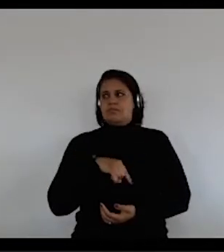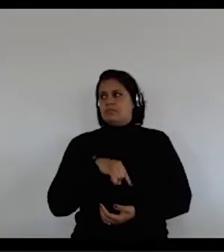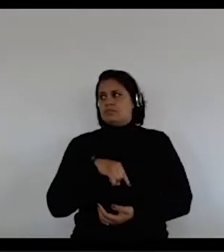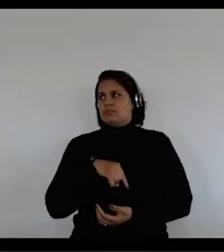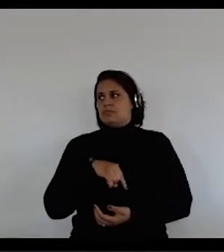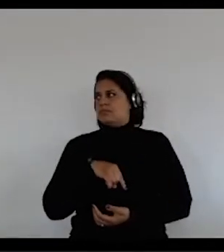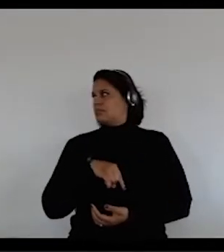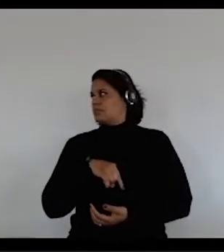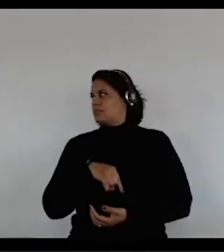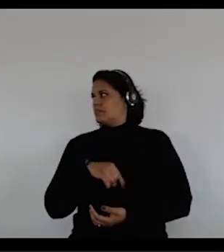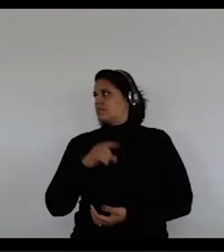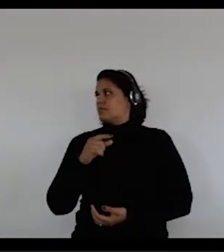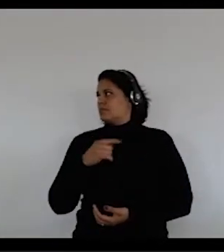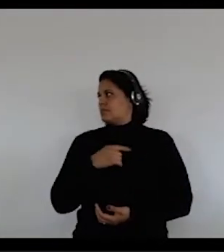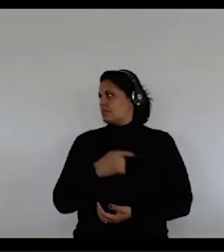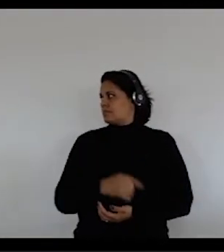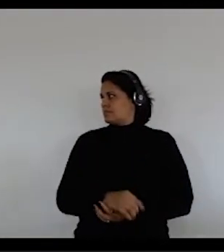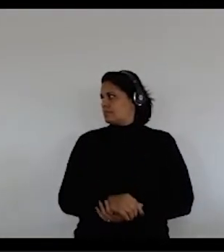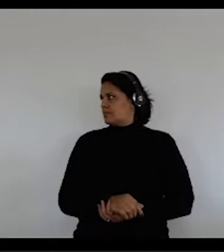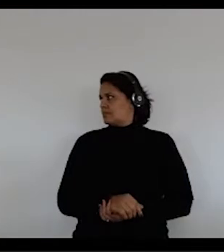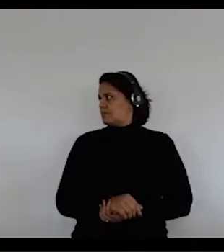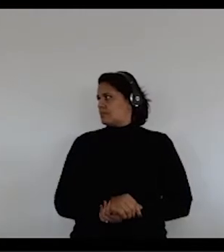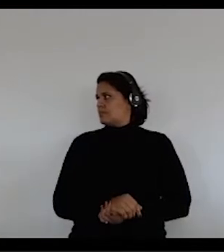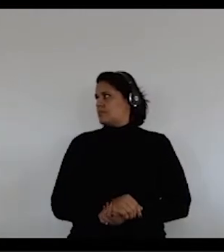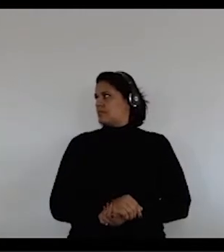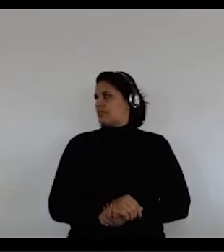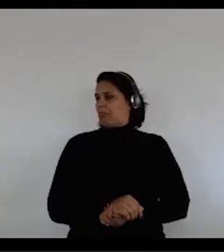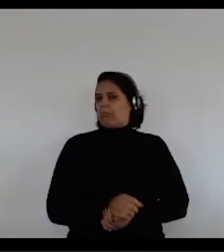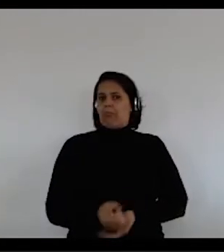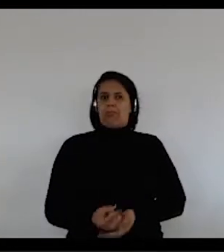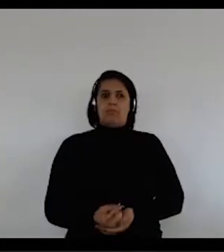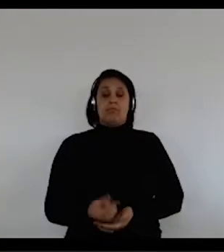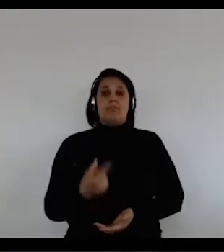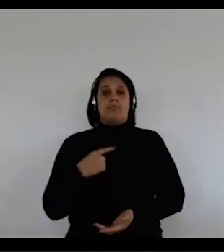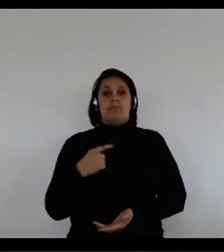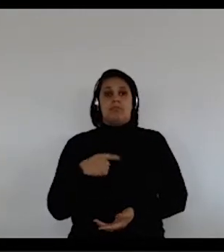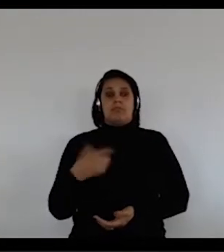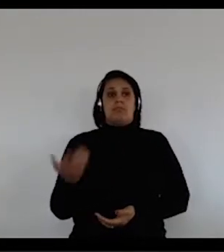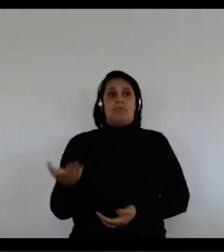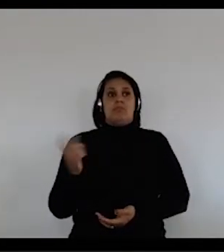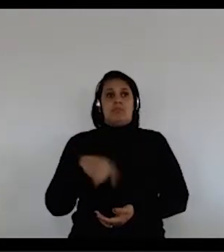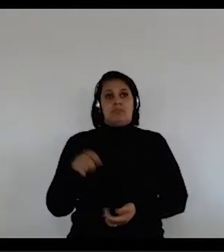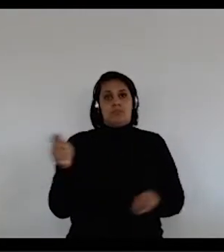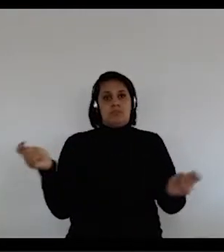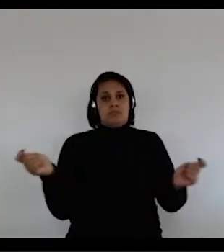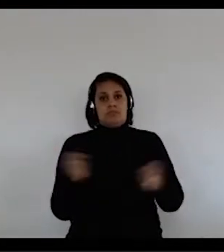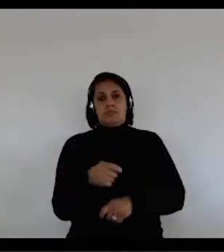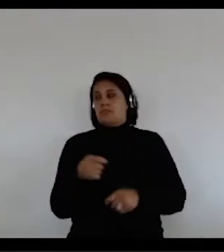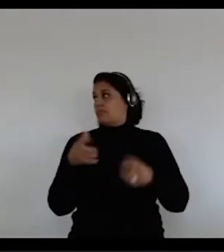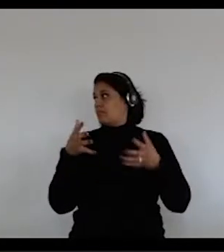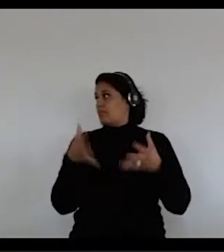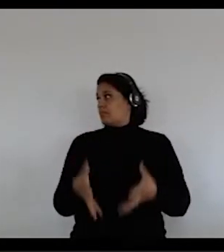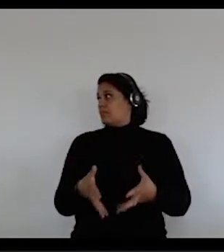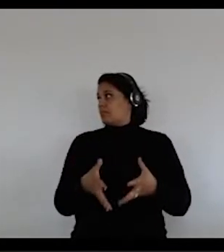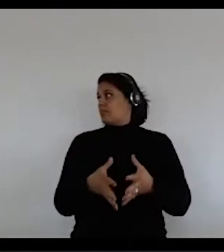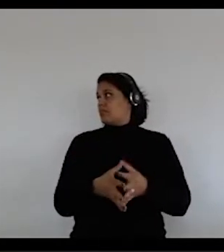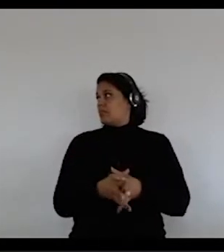que desde muitos quilómetros de distância podamos participar,